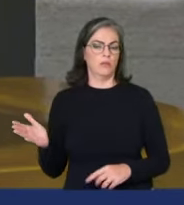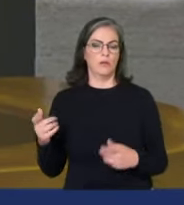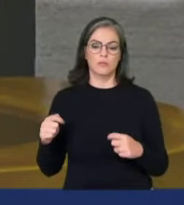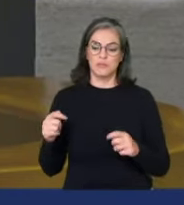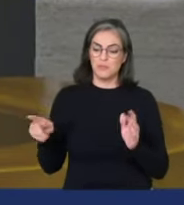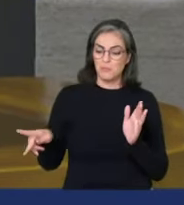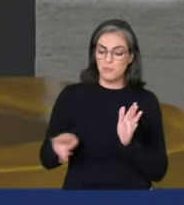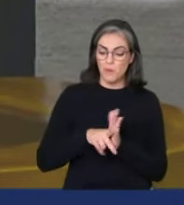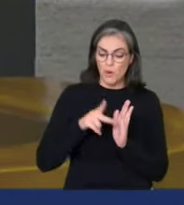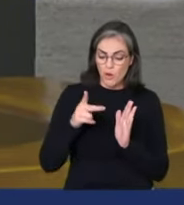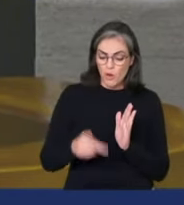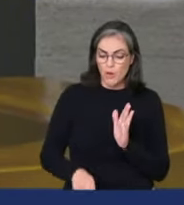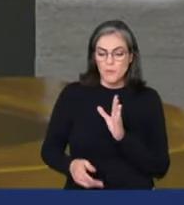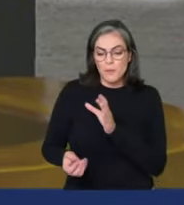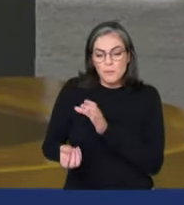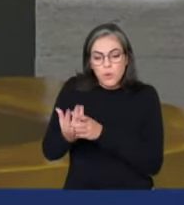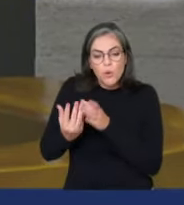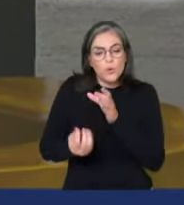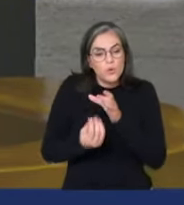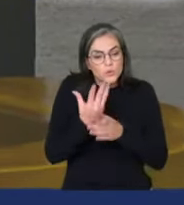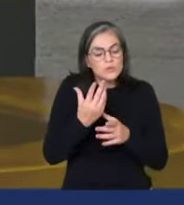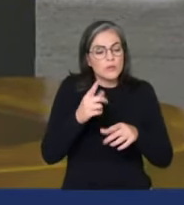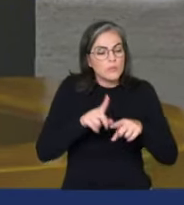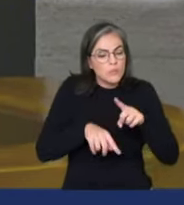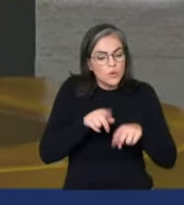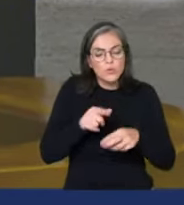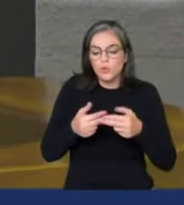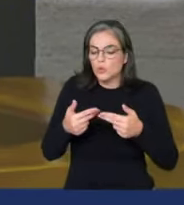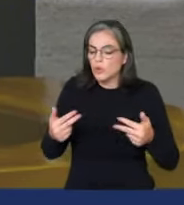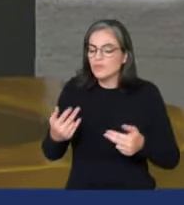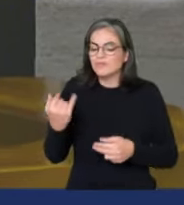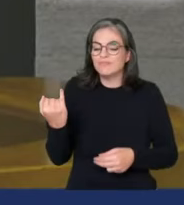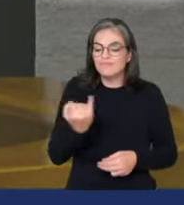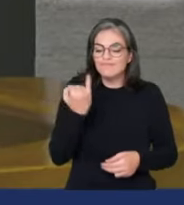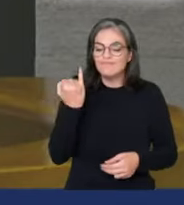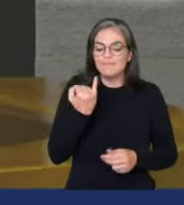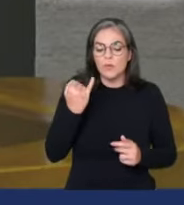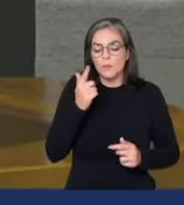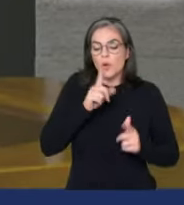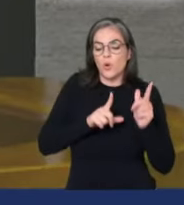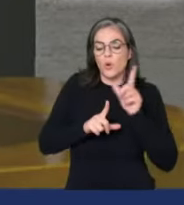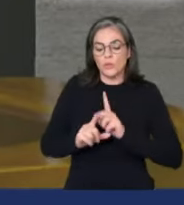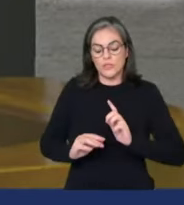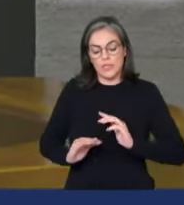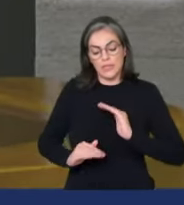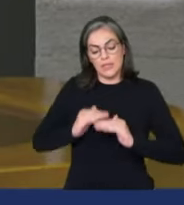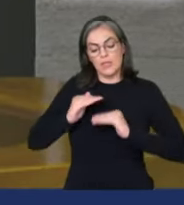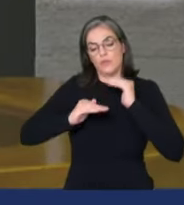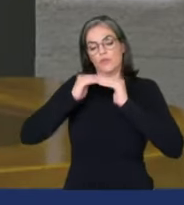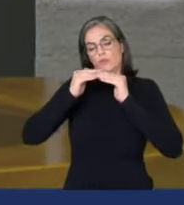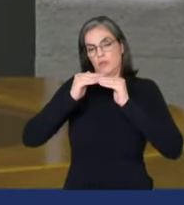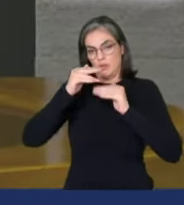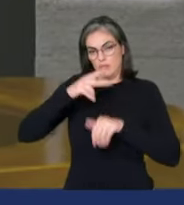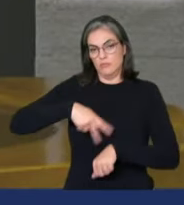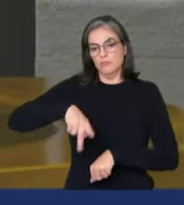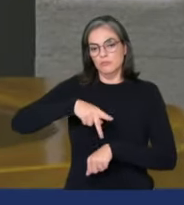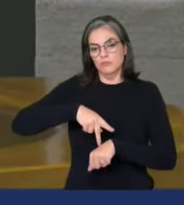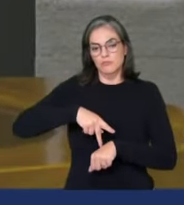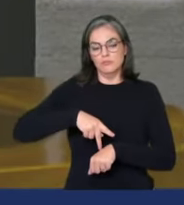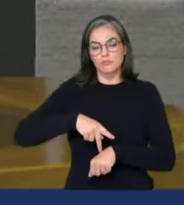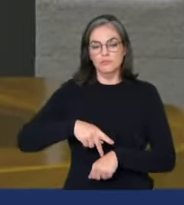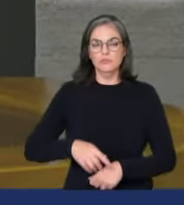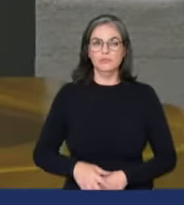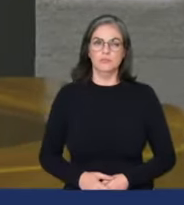produção de alguns componentes que são estratégicos em setores que reafirme o nosso projeto